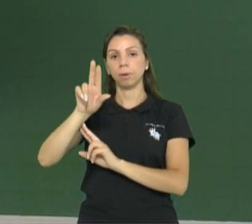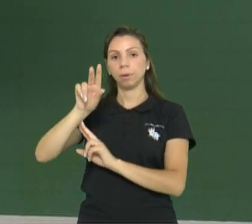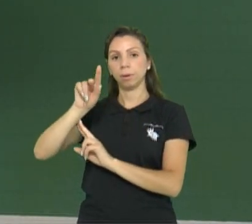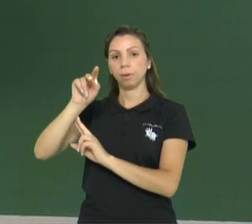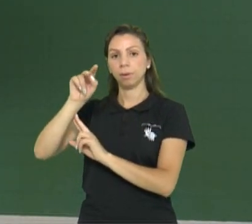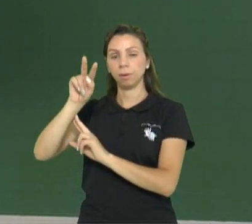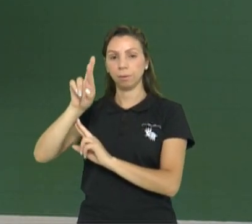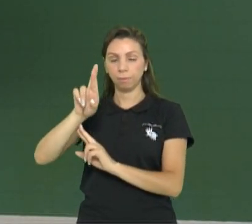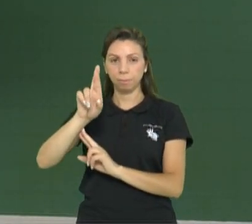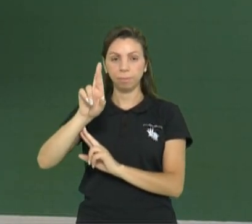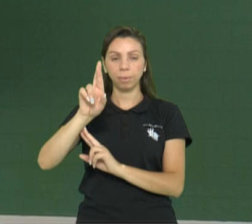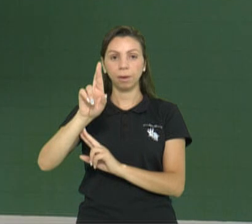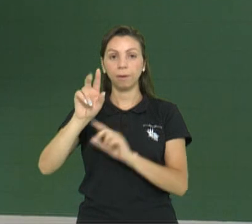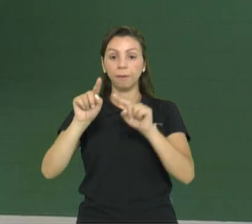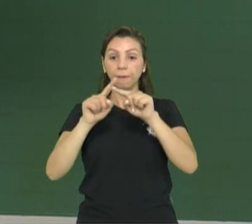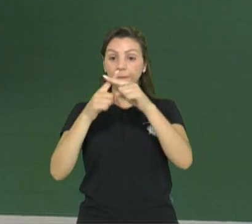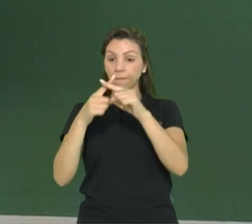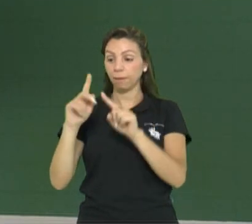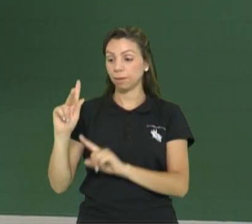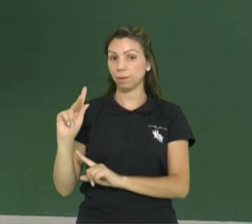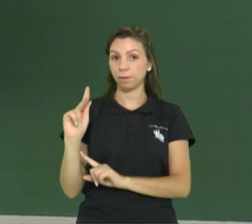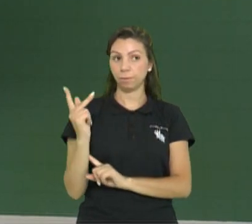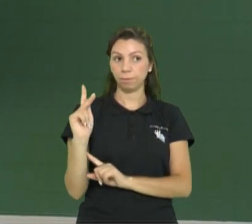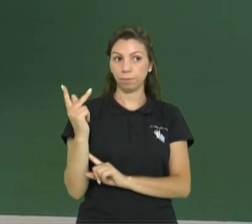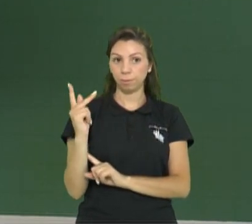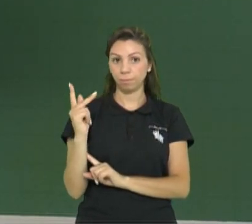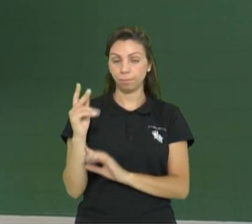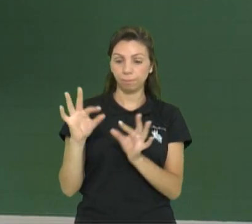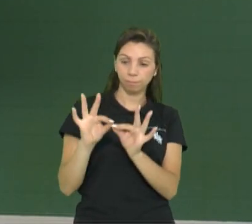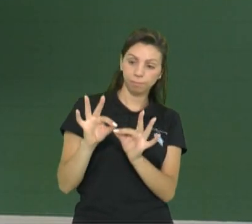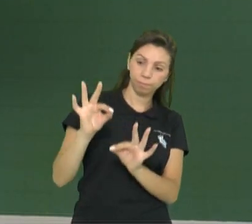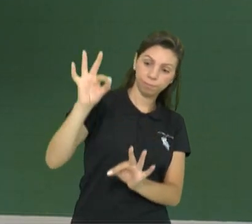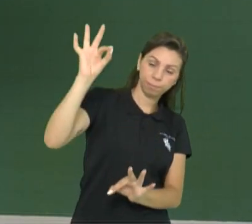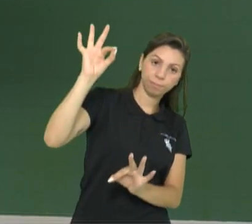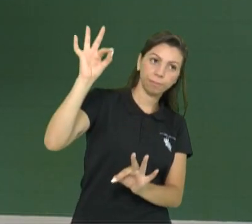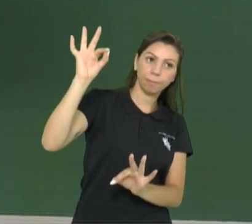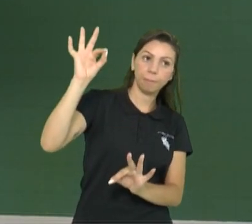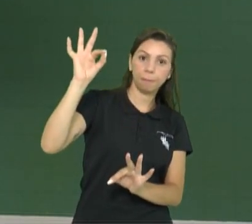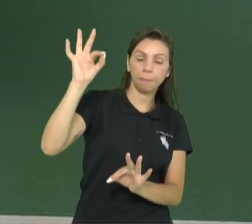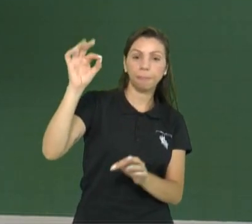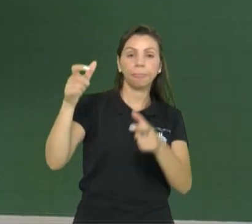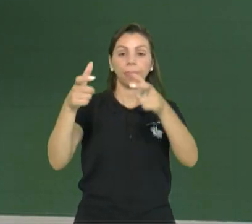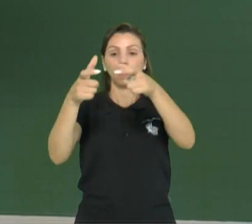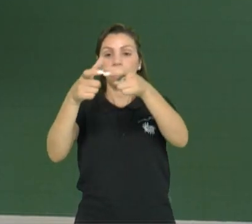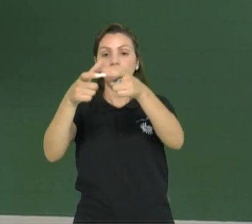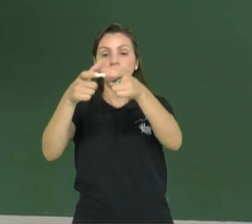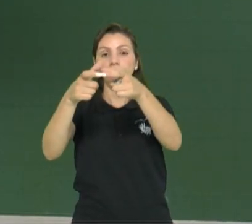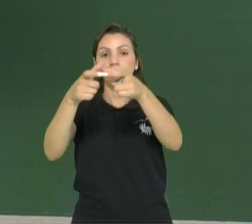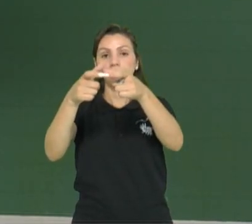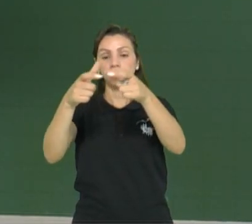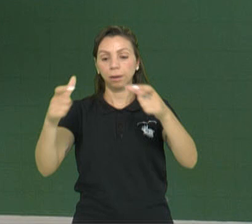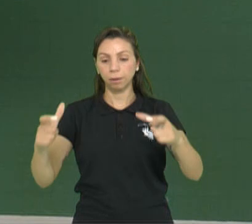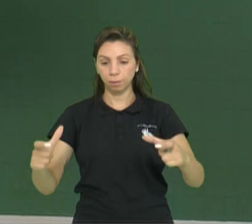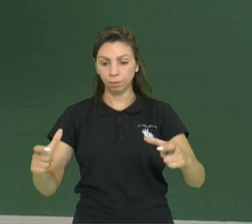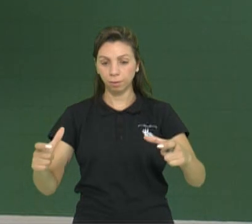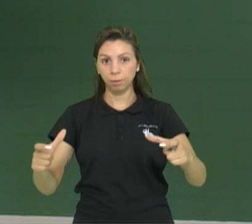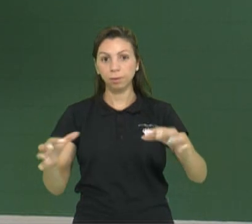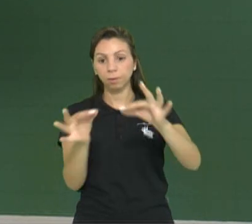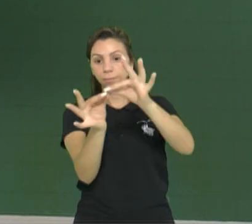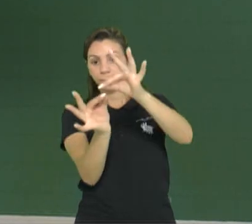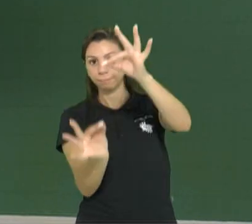a altura. A altura, nesse caso aqui, para nós, é a distância entre os dois, que é a geratriz, vezes a